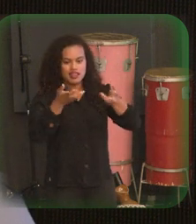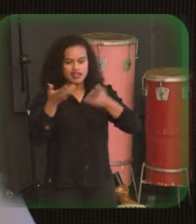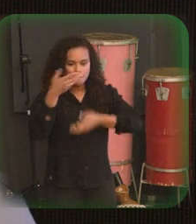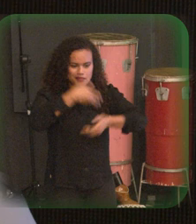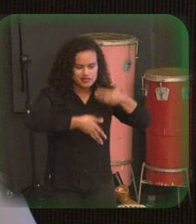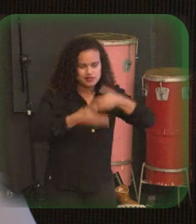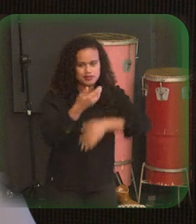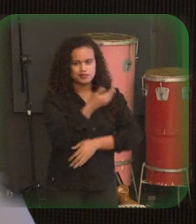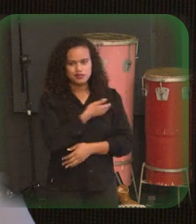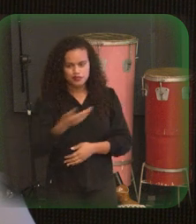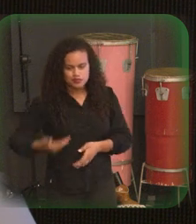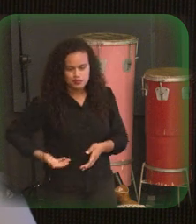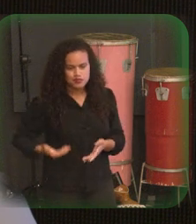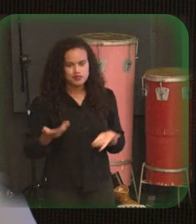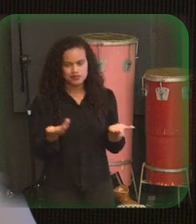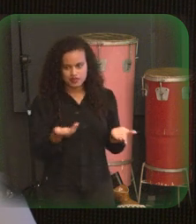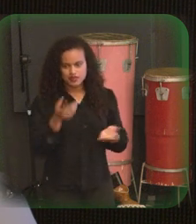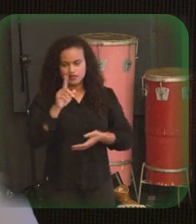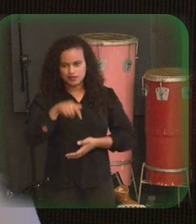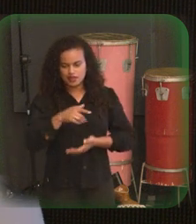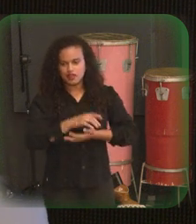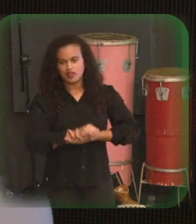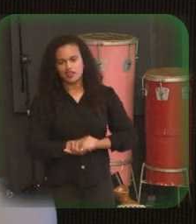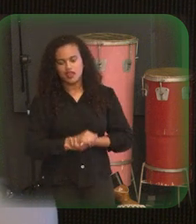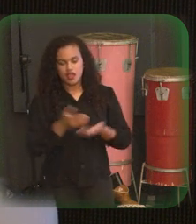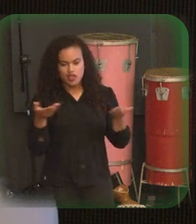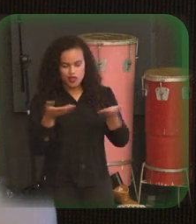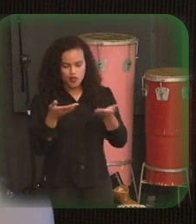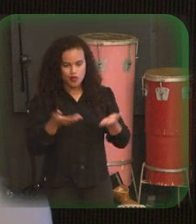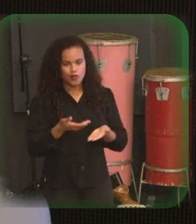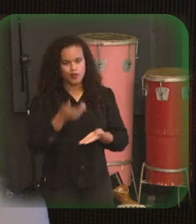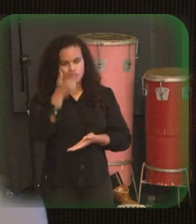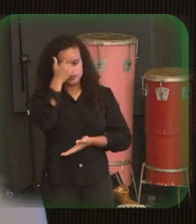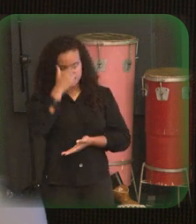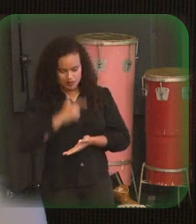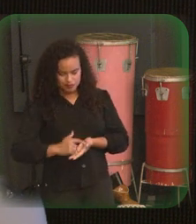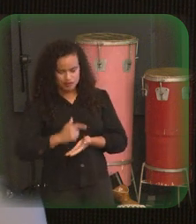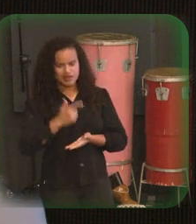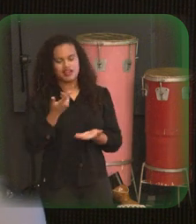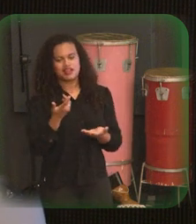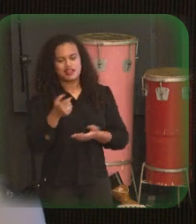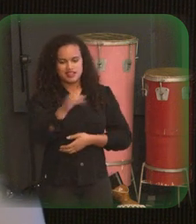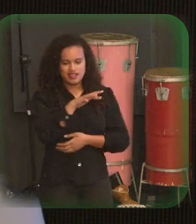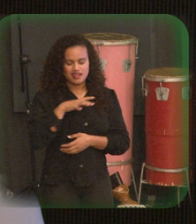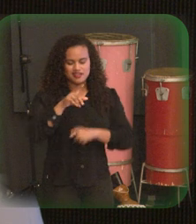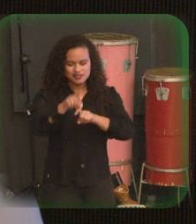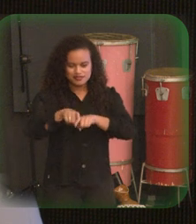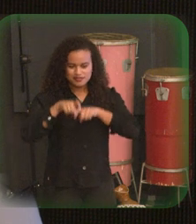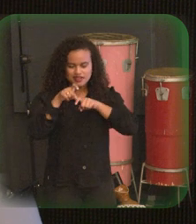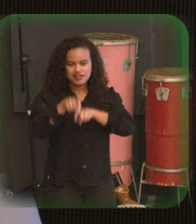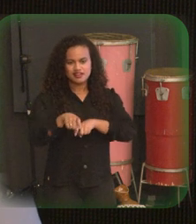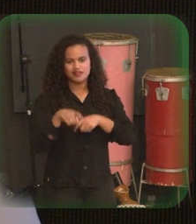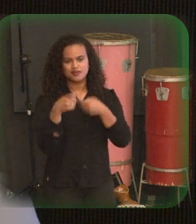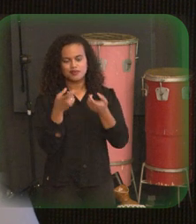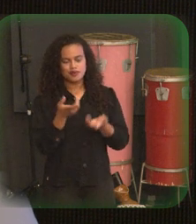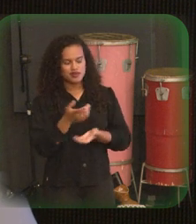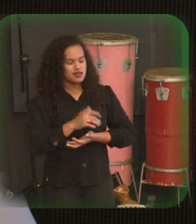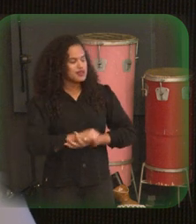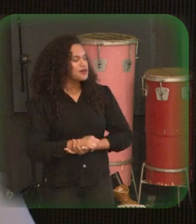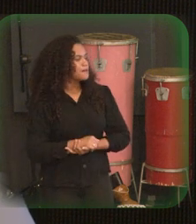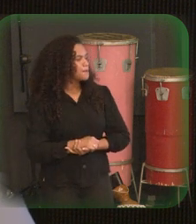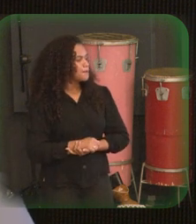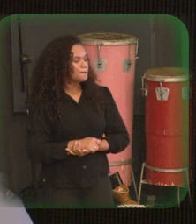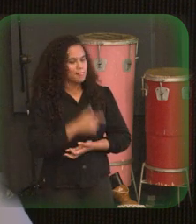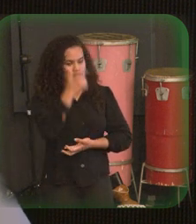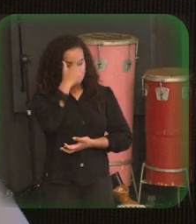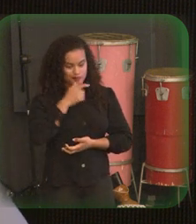de um governo, né? E hoje, Lucinha, essa mulher parda da zona rural, né, está